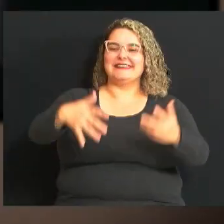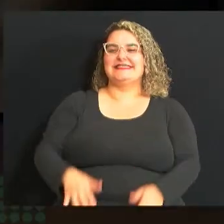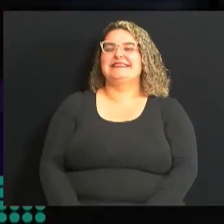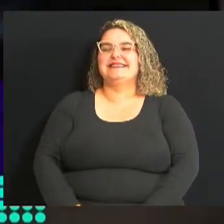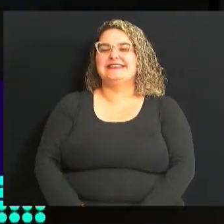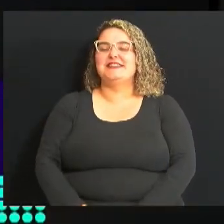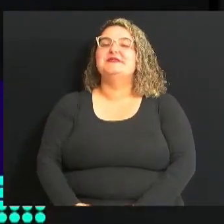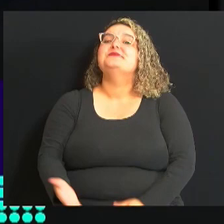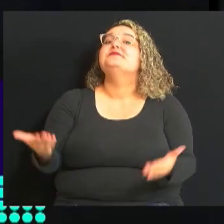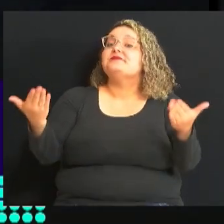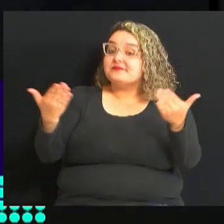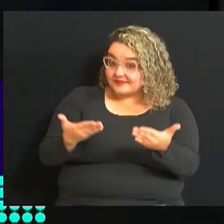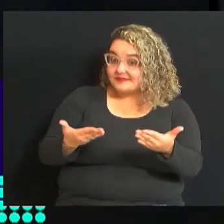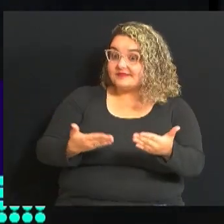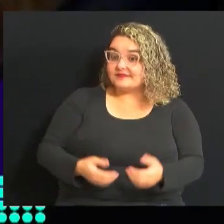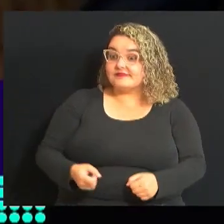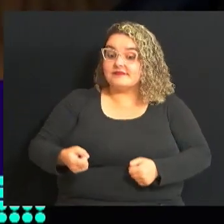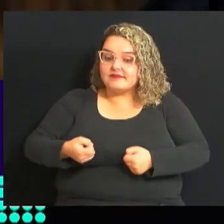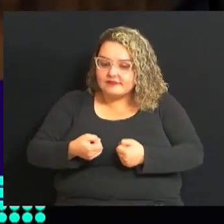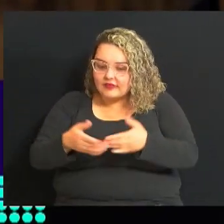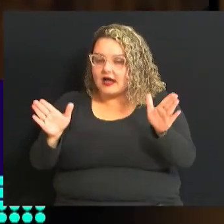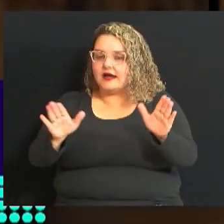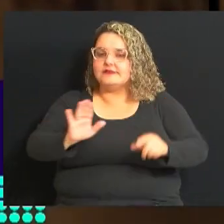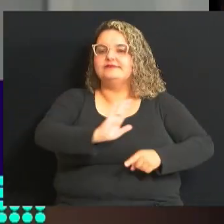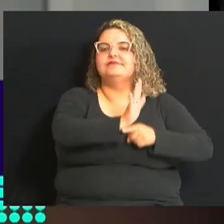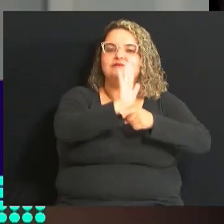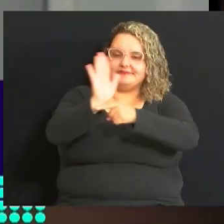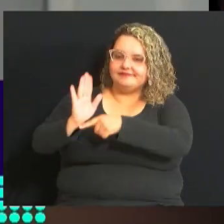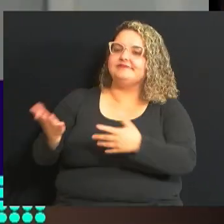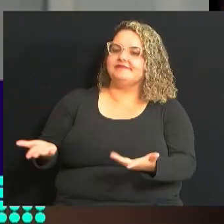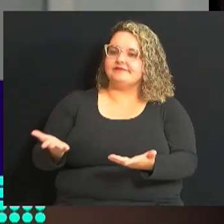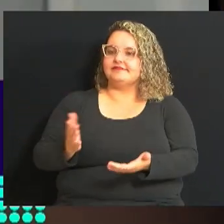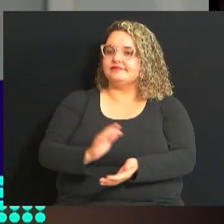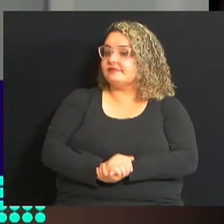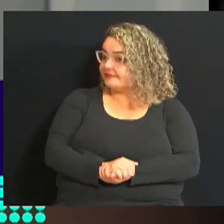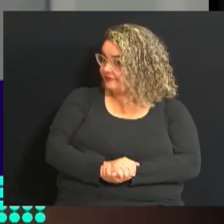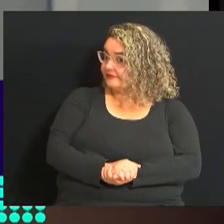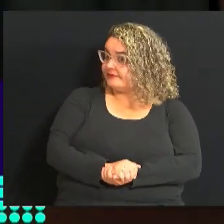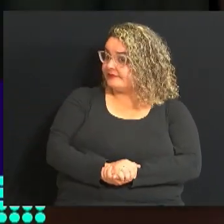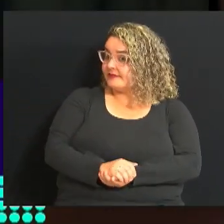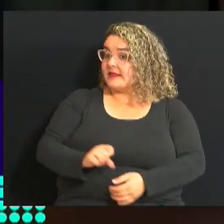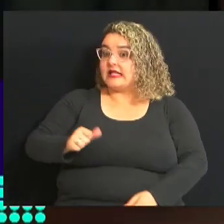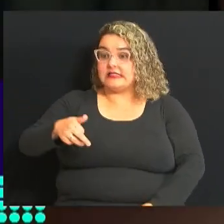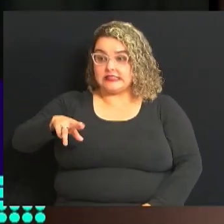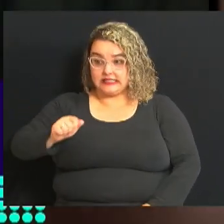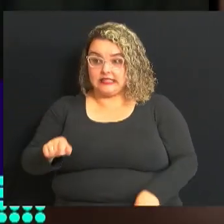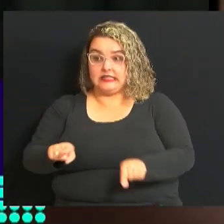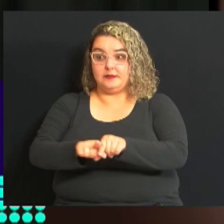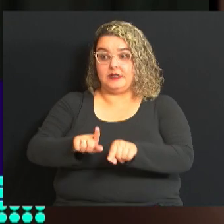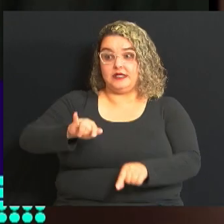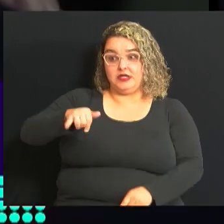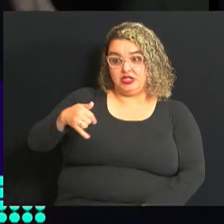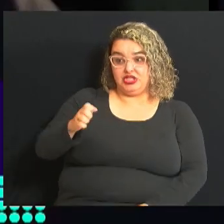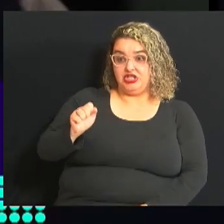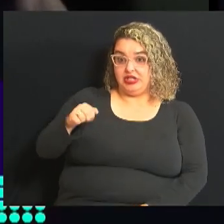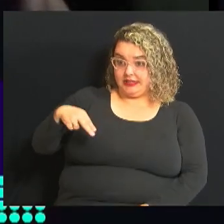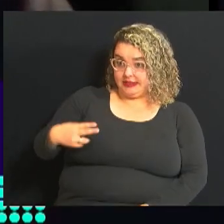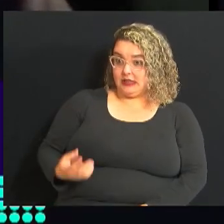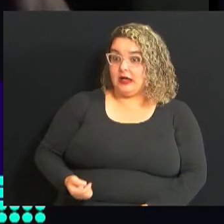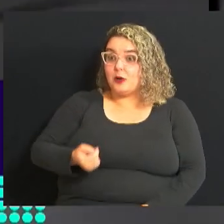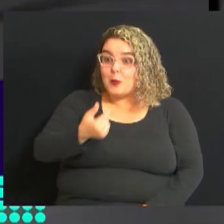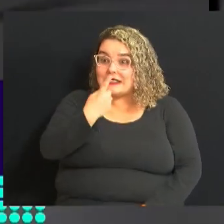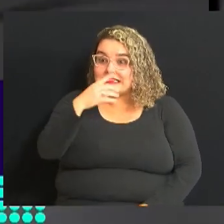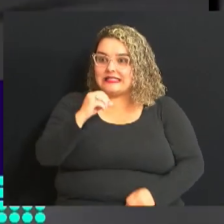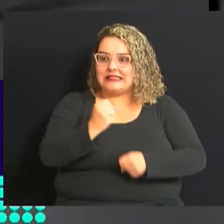Vamos agora com as estreias nas telonas. Sara e Jean estão juntos há quase 10 anos. A